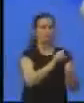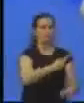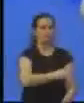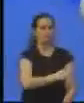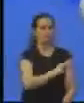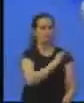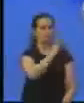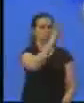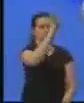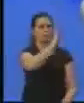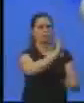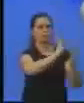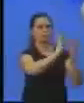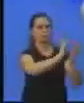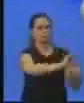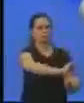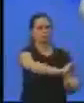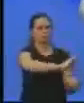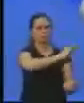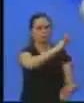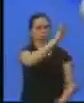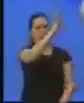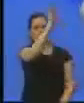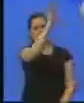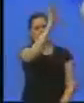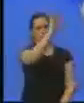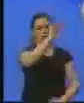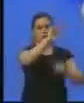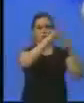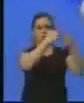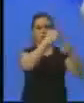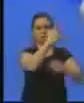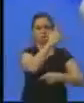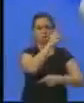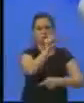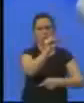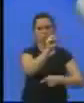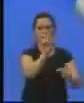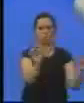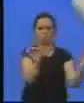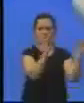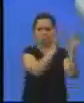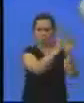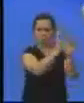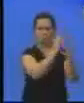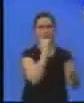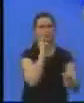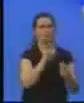bola no instante t, e depois eu quero a velocidade após 1 segundo. Vamos ver